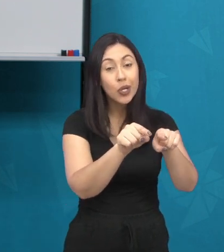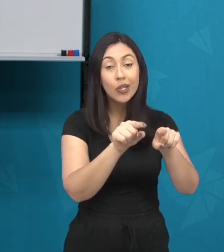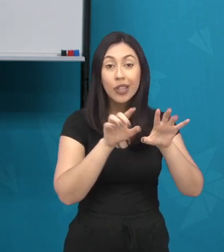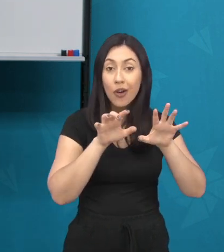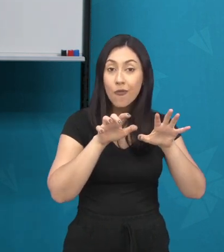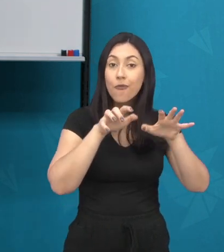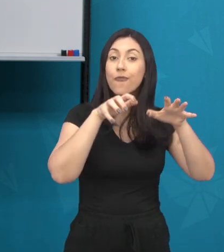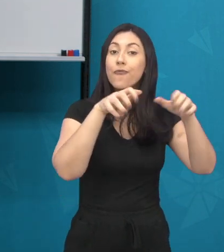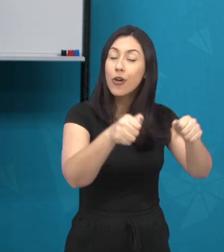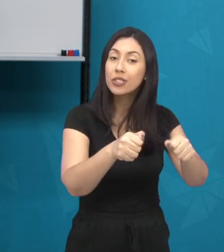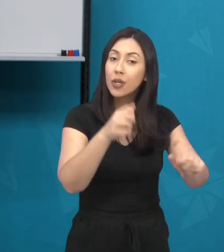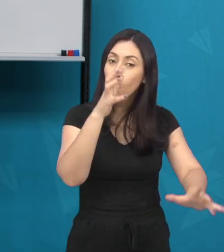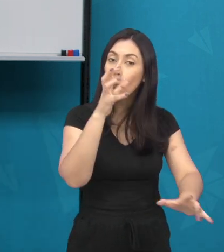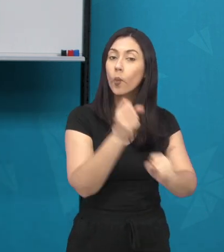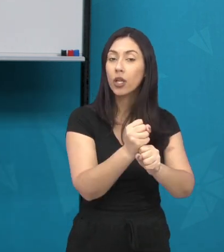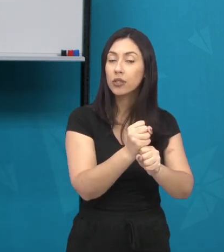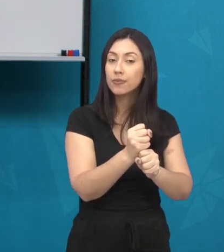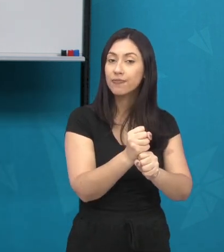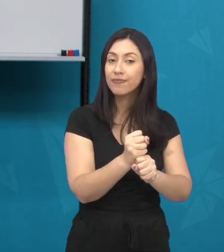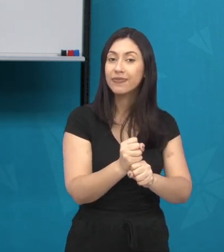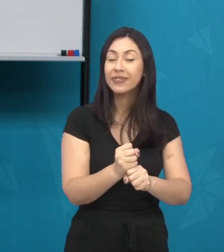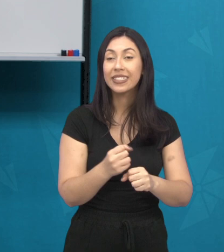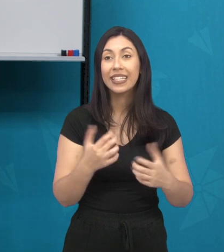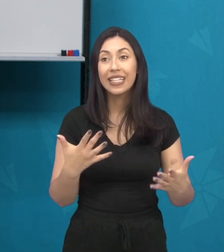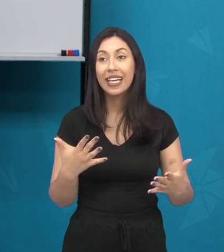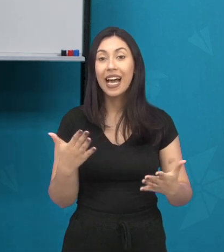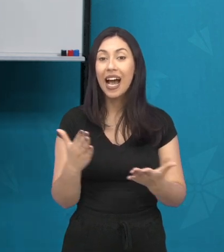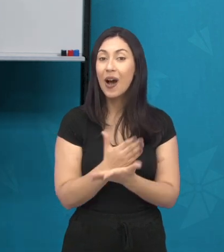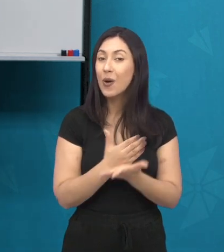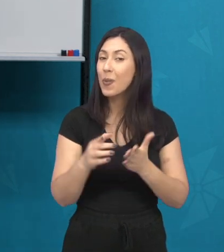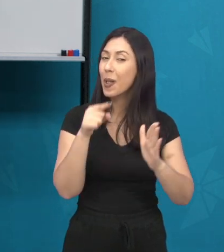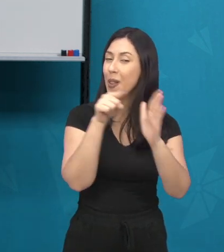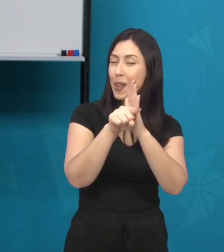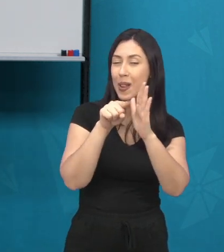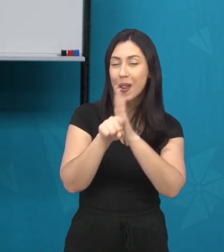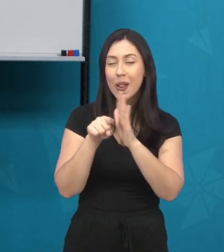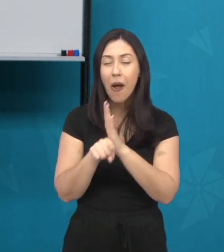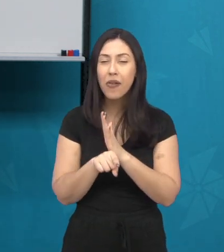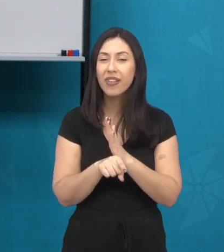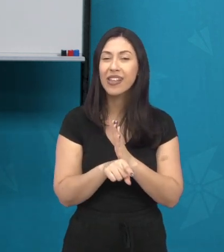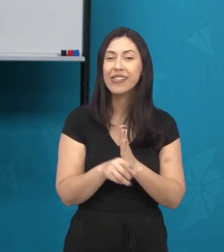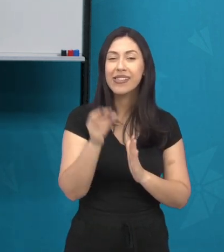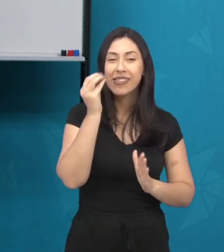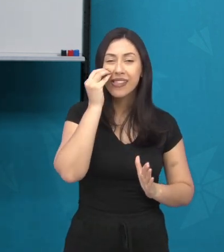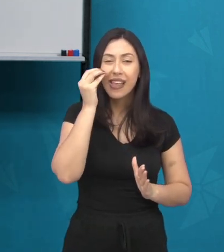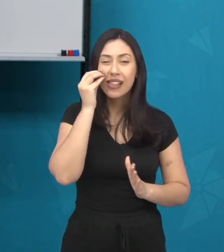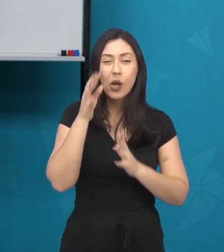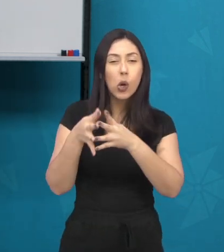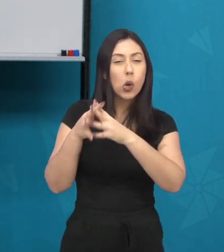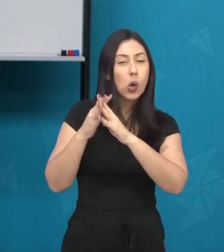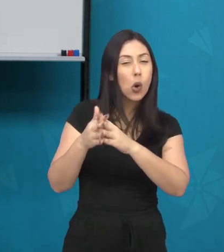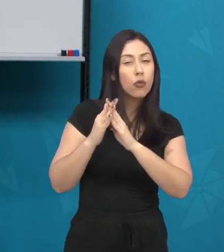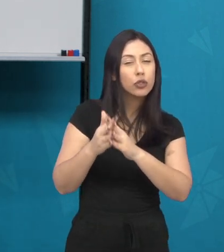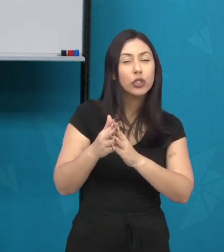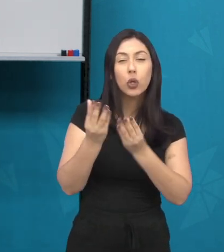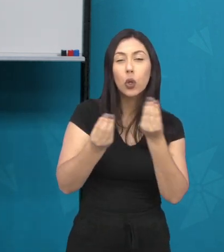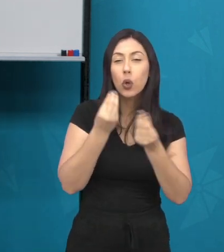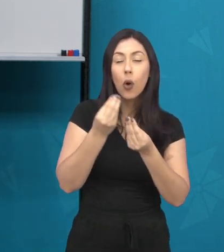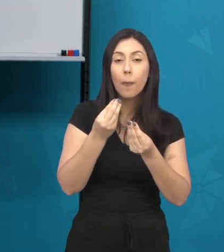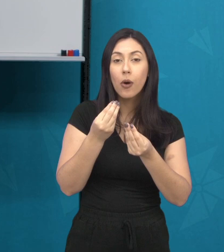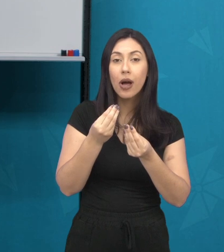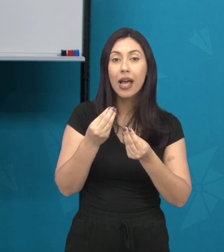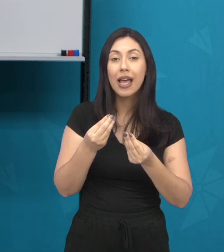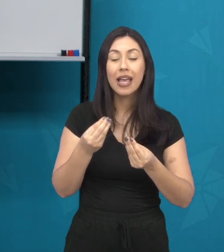resultante e as questões brincam com isso aqui eu eu já vi muitas questões a respeito disso sobre elevadores